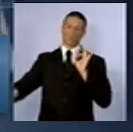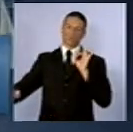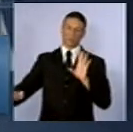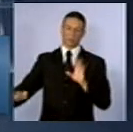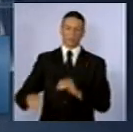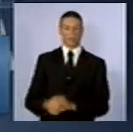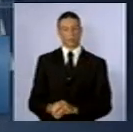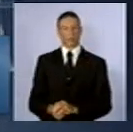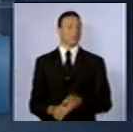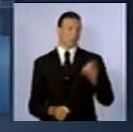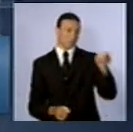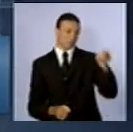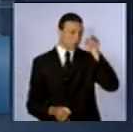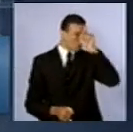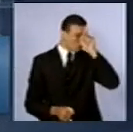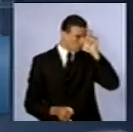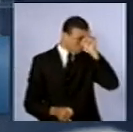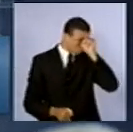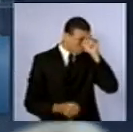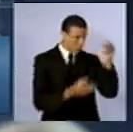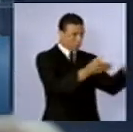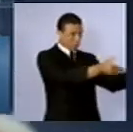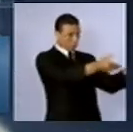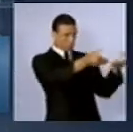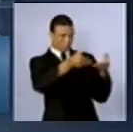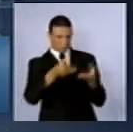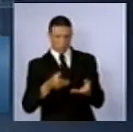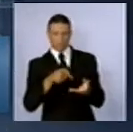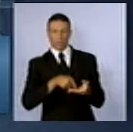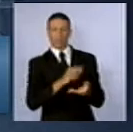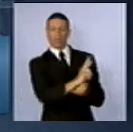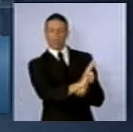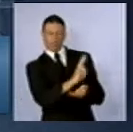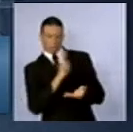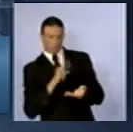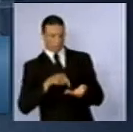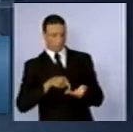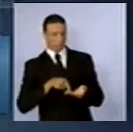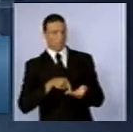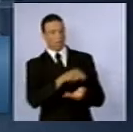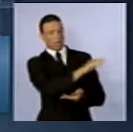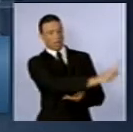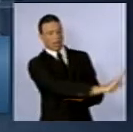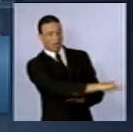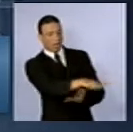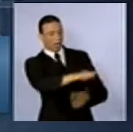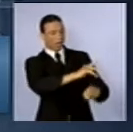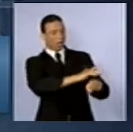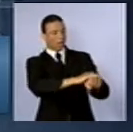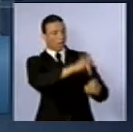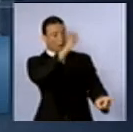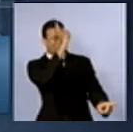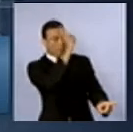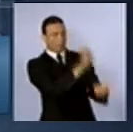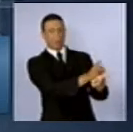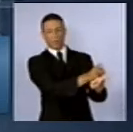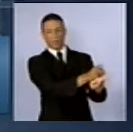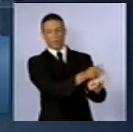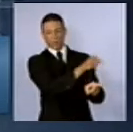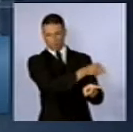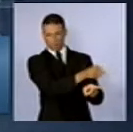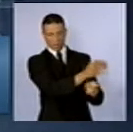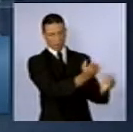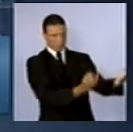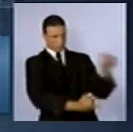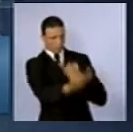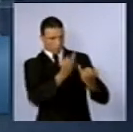então os hospitais enviavam para nós na faculdade de saúde pública as informações dessas crianças diagnosticadas informações